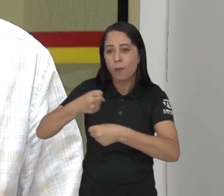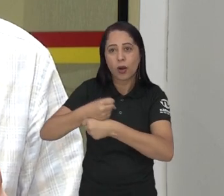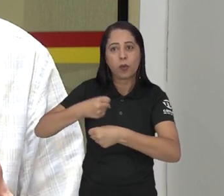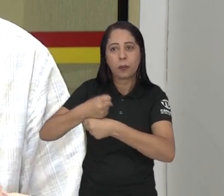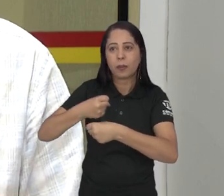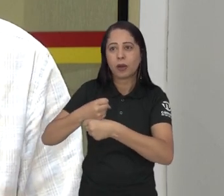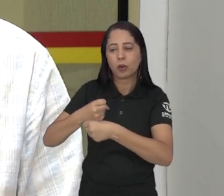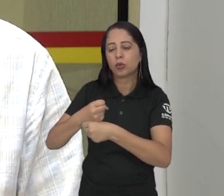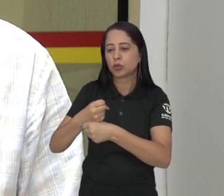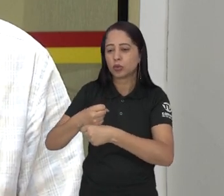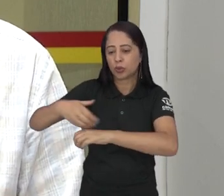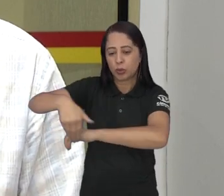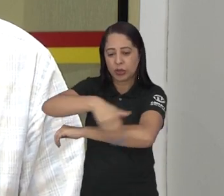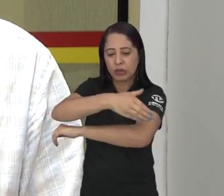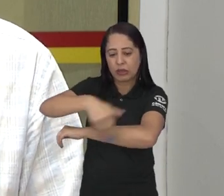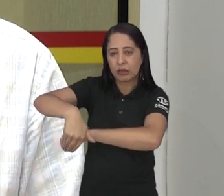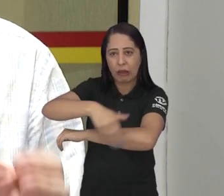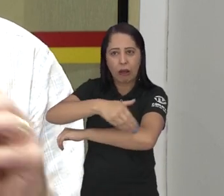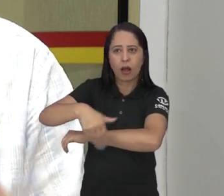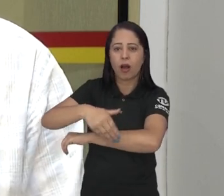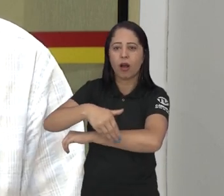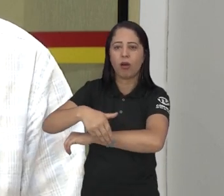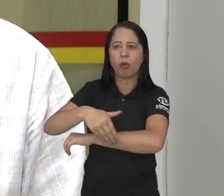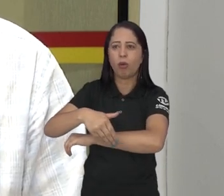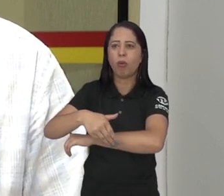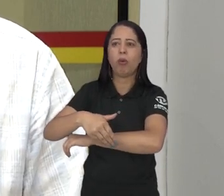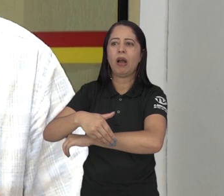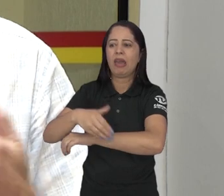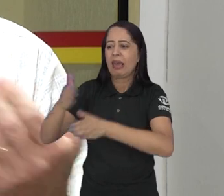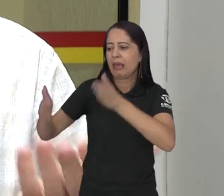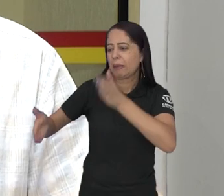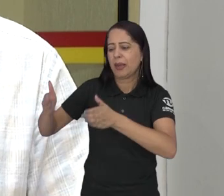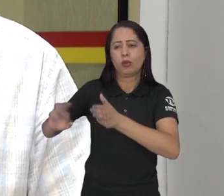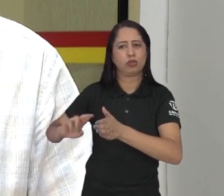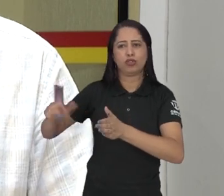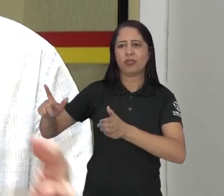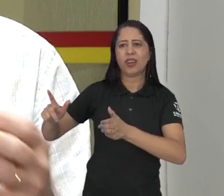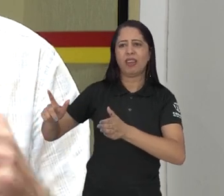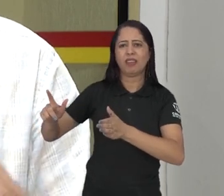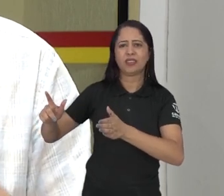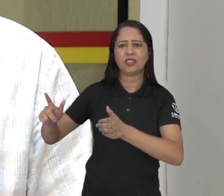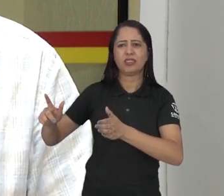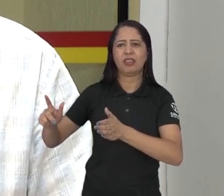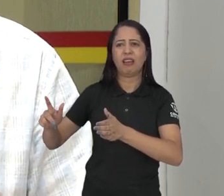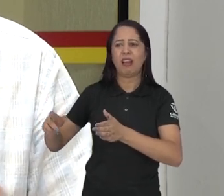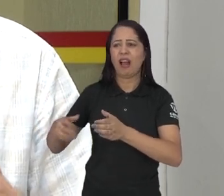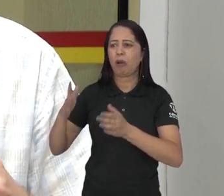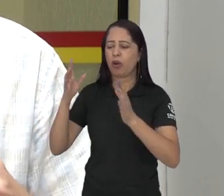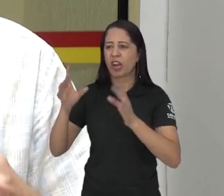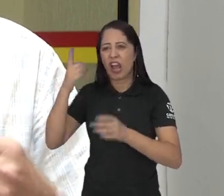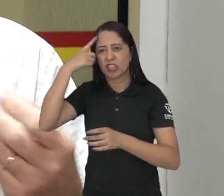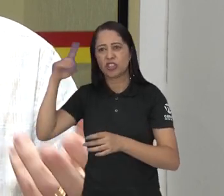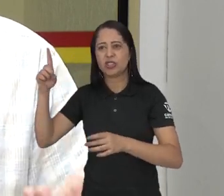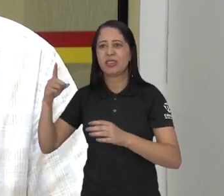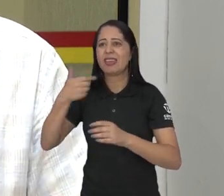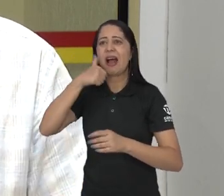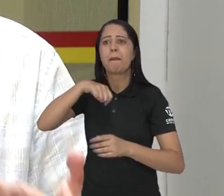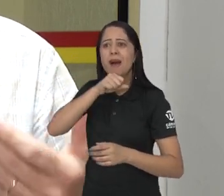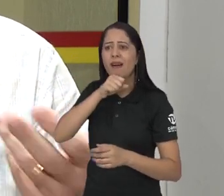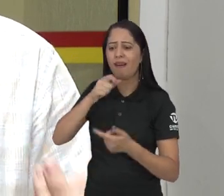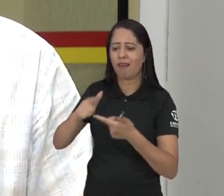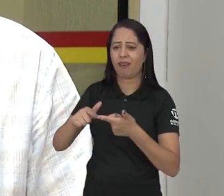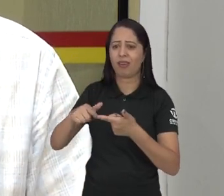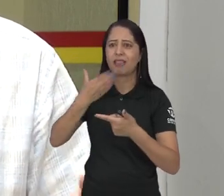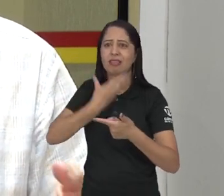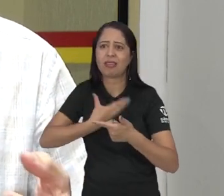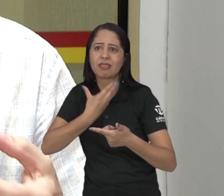feita numa época em uma época de comércio baixo não no final do ano no Dia das Mães ou no dia dos pais